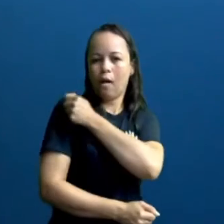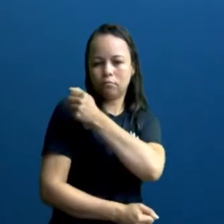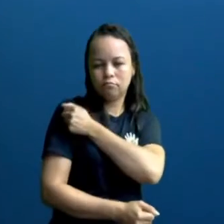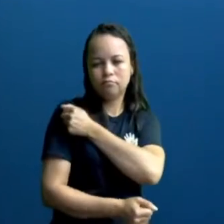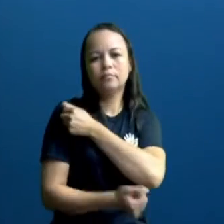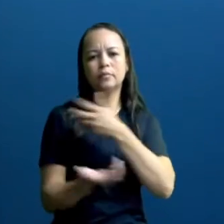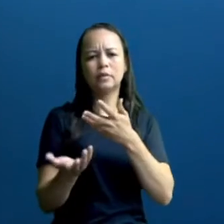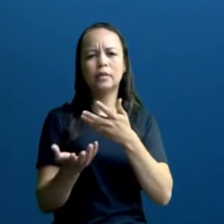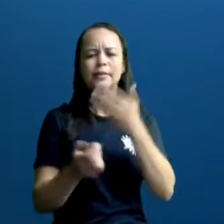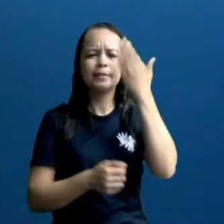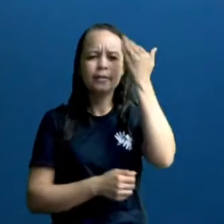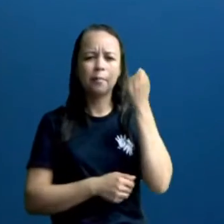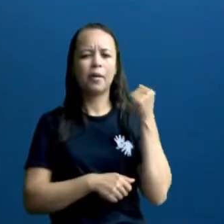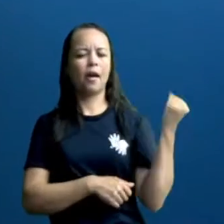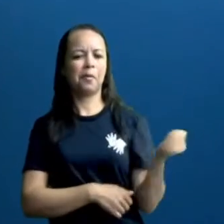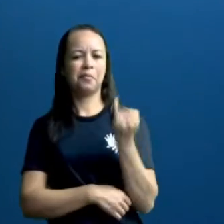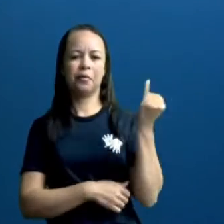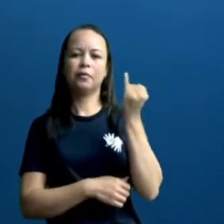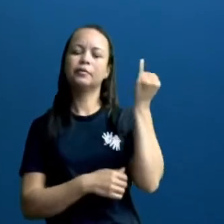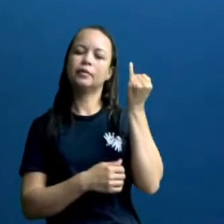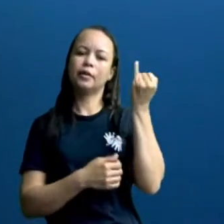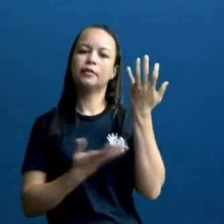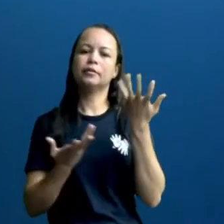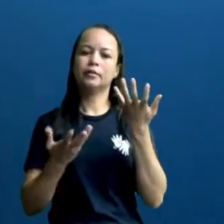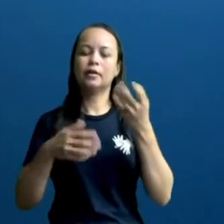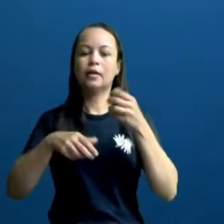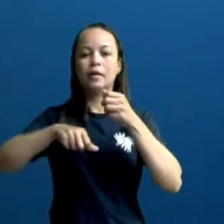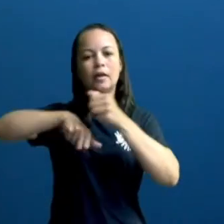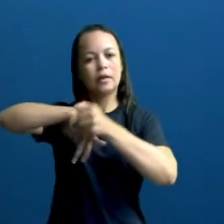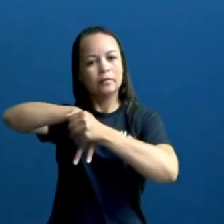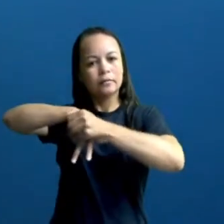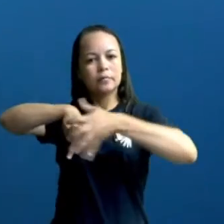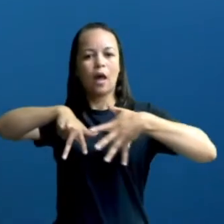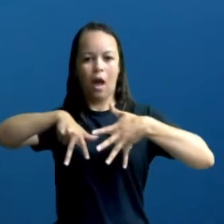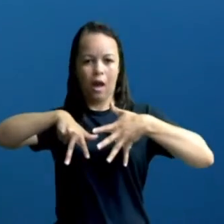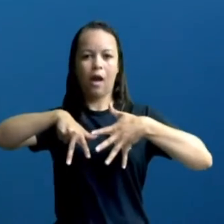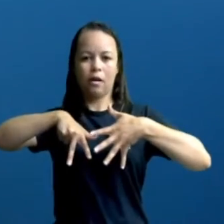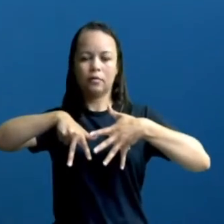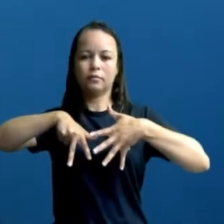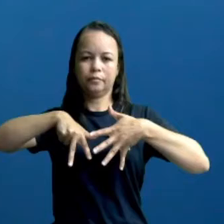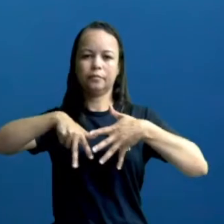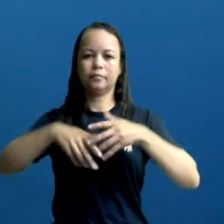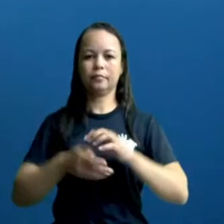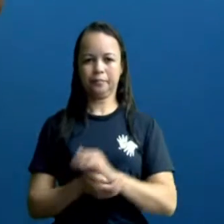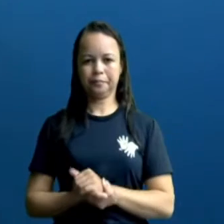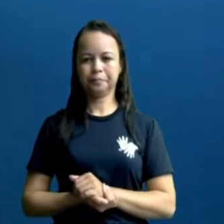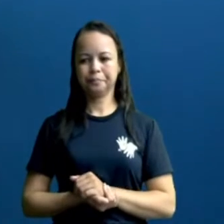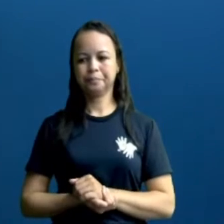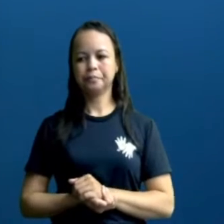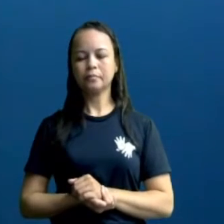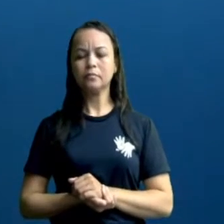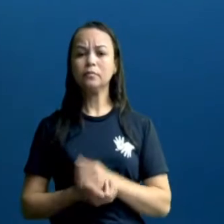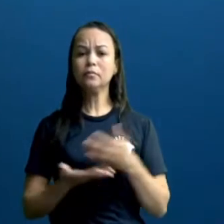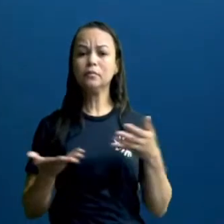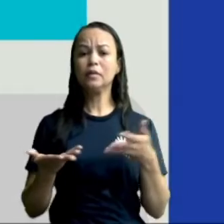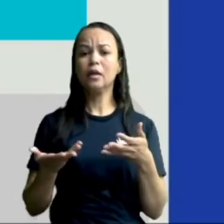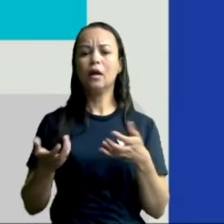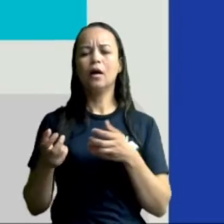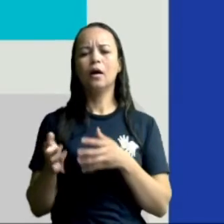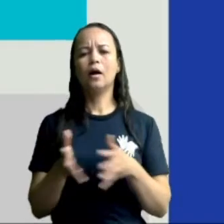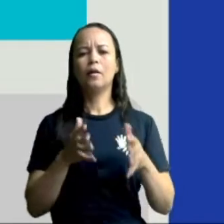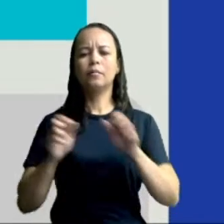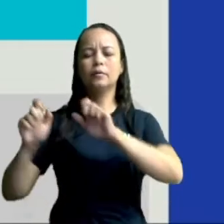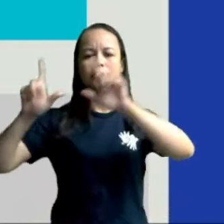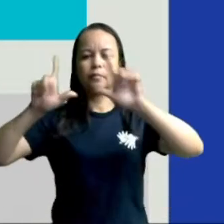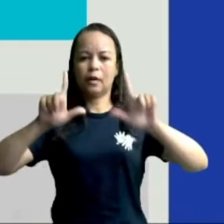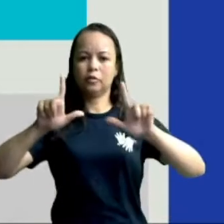saber como é importante entender o sistema cardiocirculatório, o sistema cardiocircular. Por favor, produção, abra essa imagem para